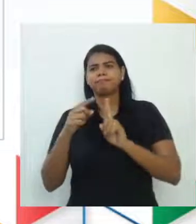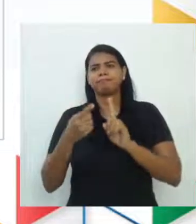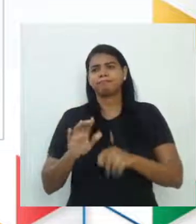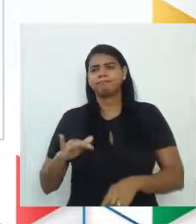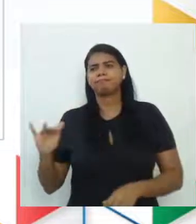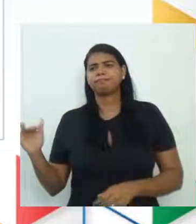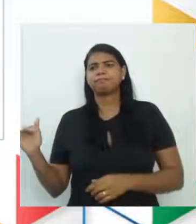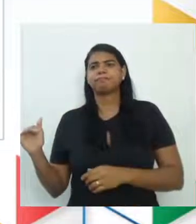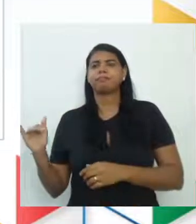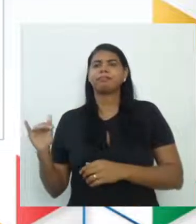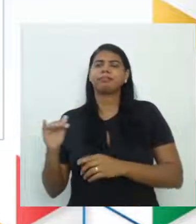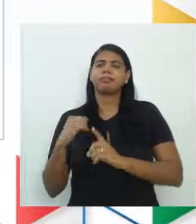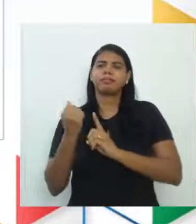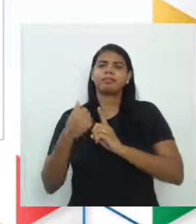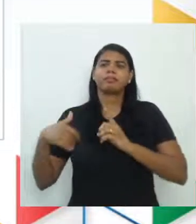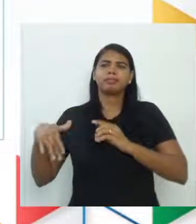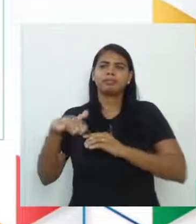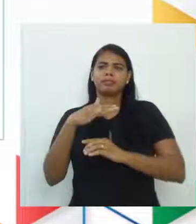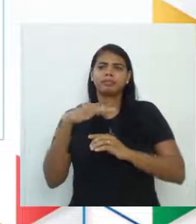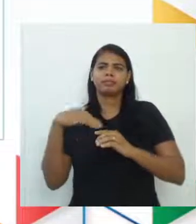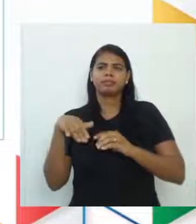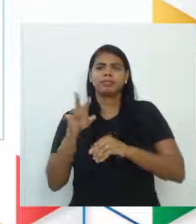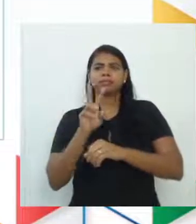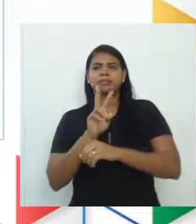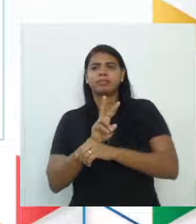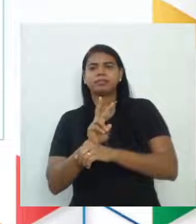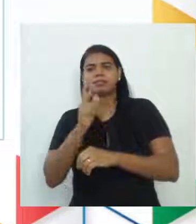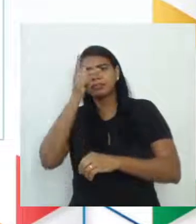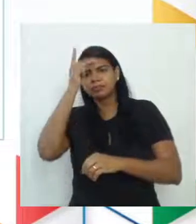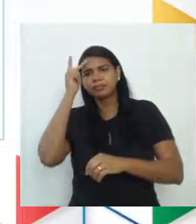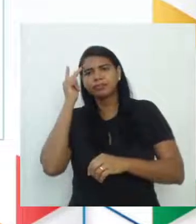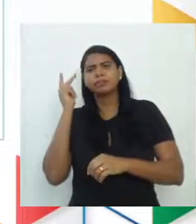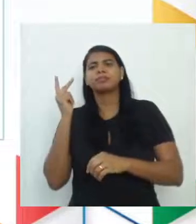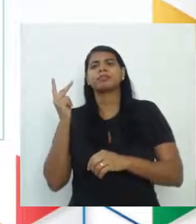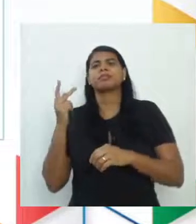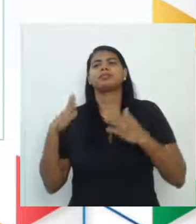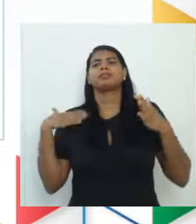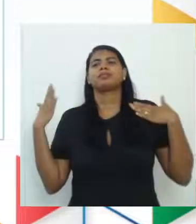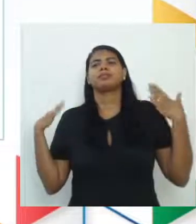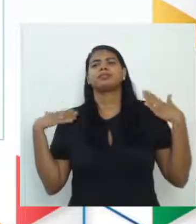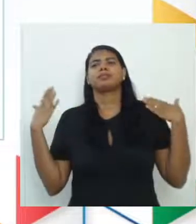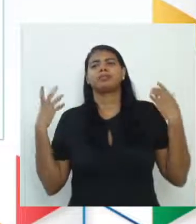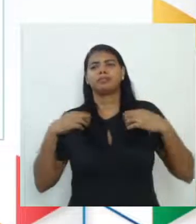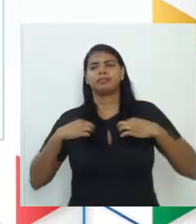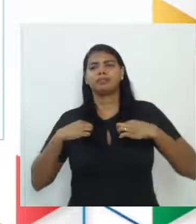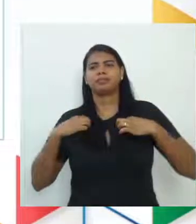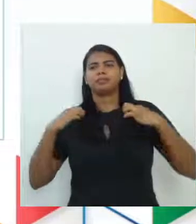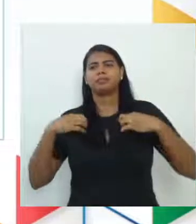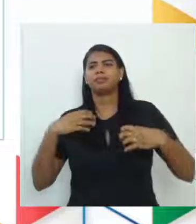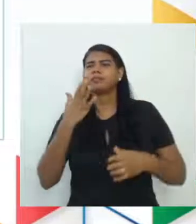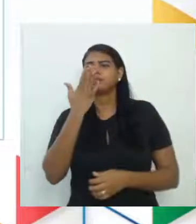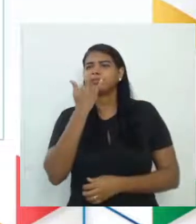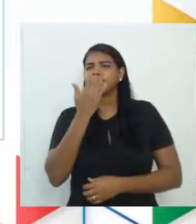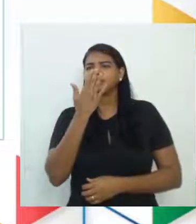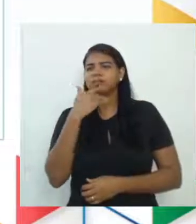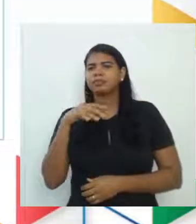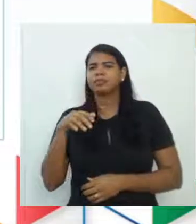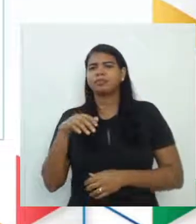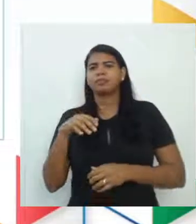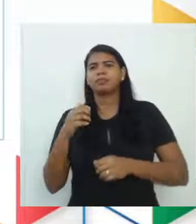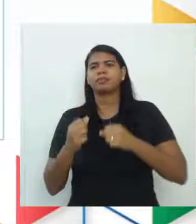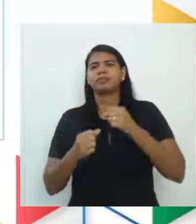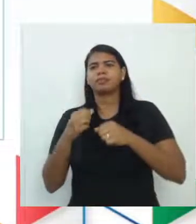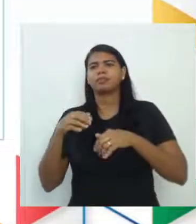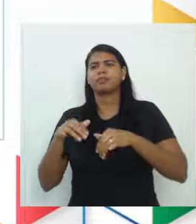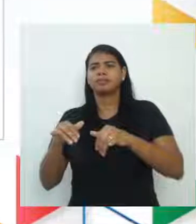infância, assistência aos desamparados, segurança, lazer, vestuário, alimentação e transporte. São